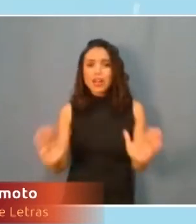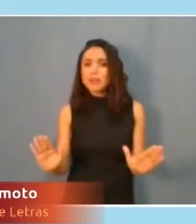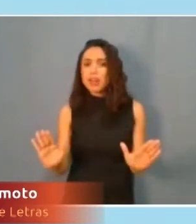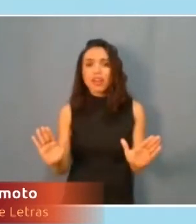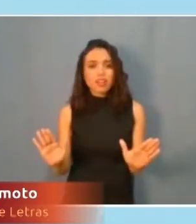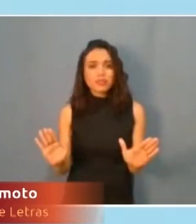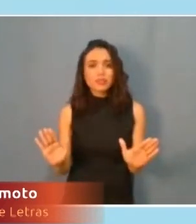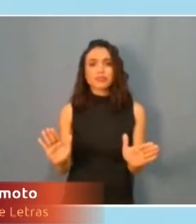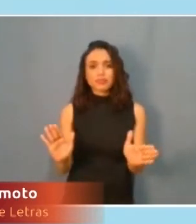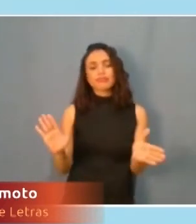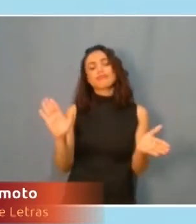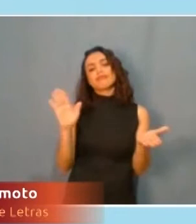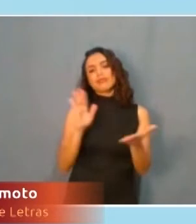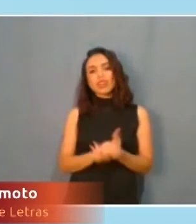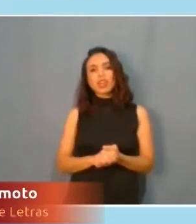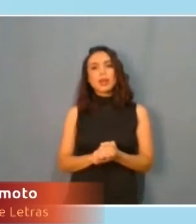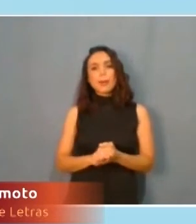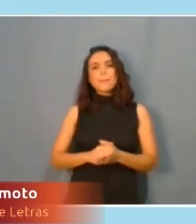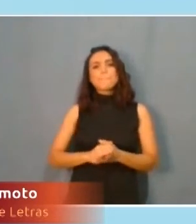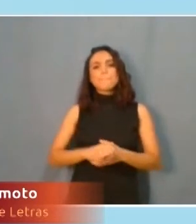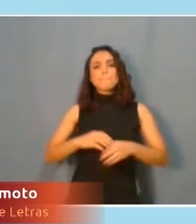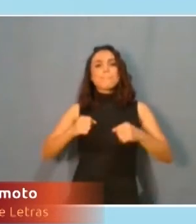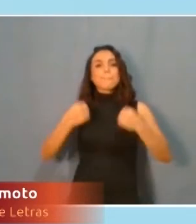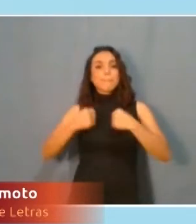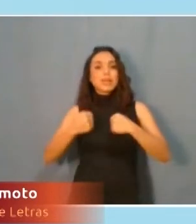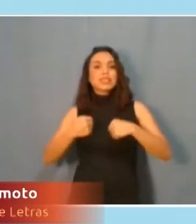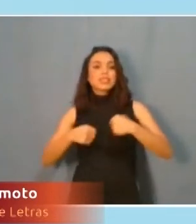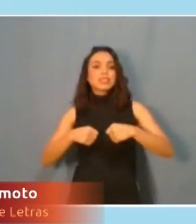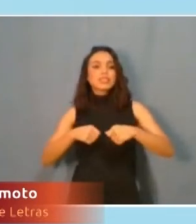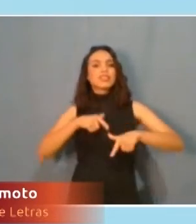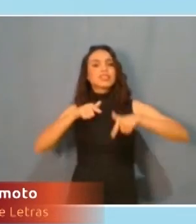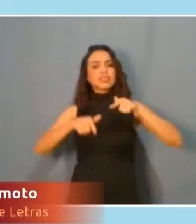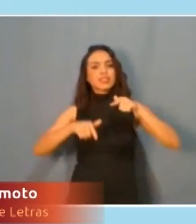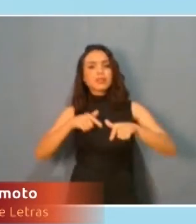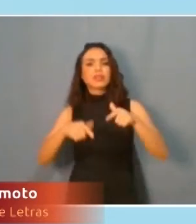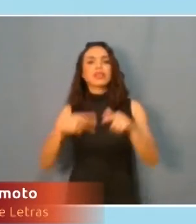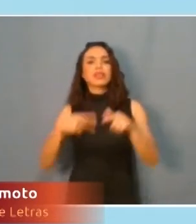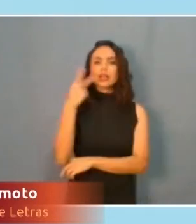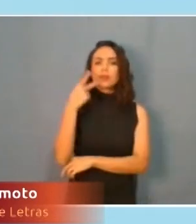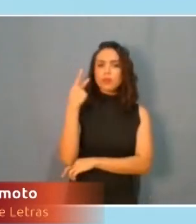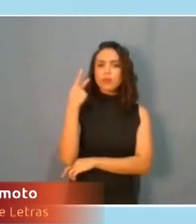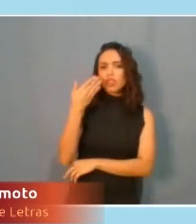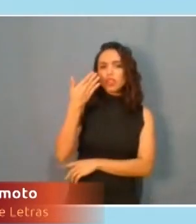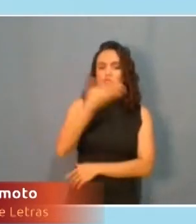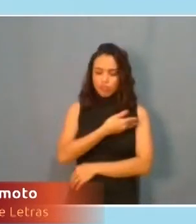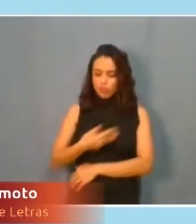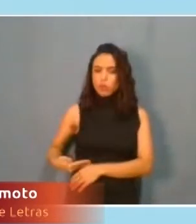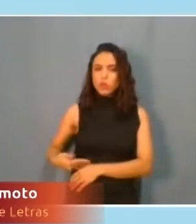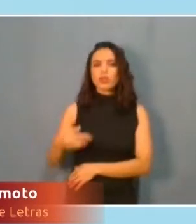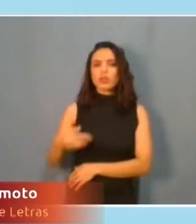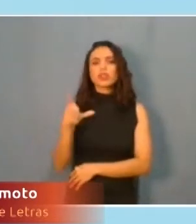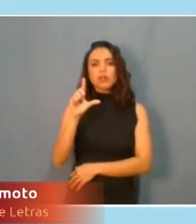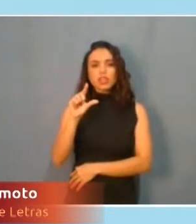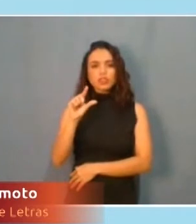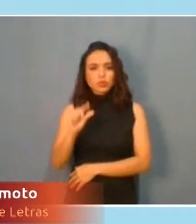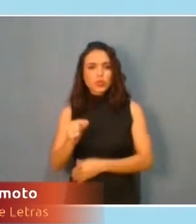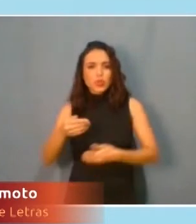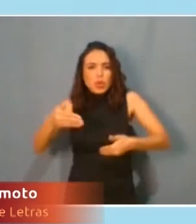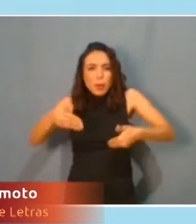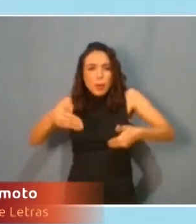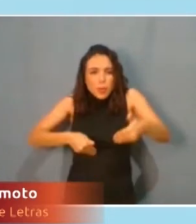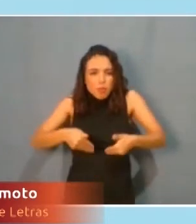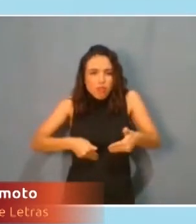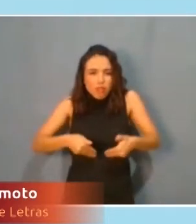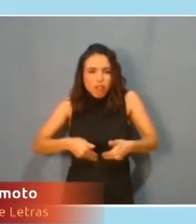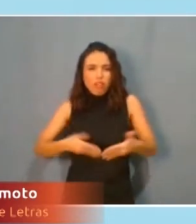Agora, para isso, tem que ser trabalhada ações e políticas públicas para que se diminua a extrema pobreza e diminua as